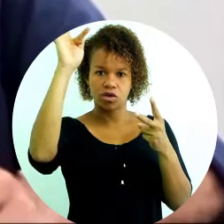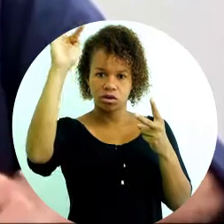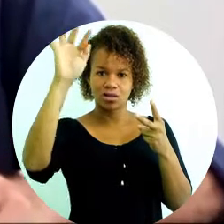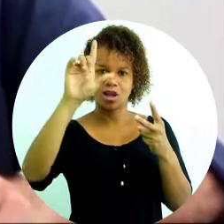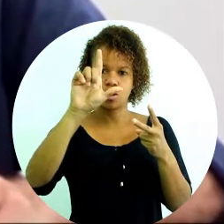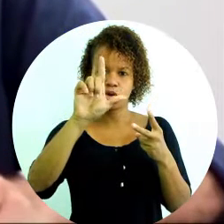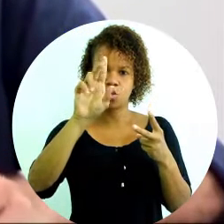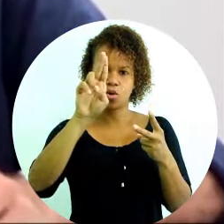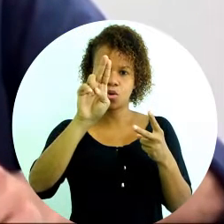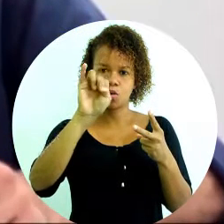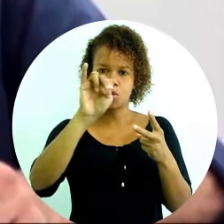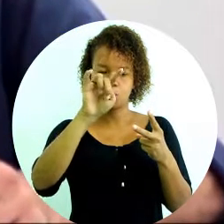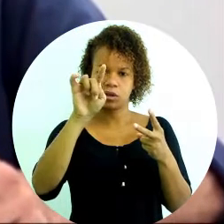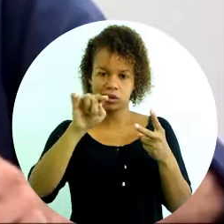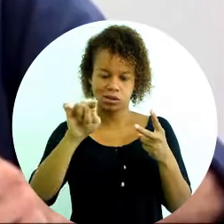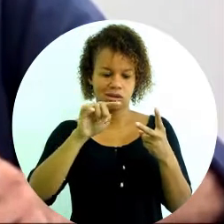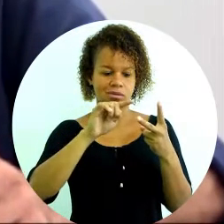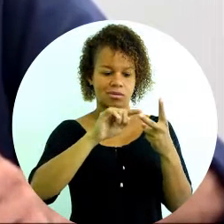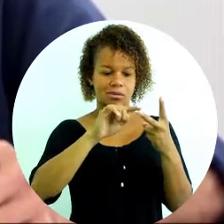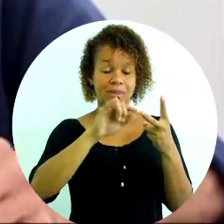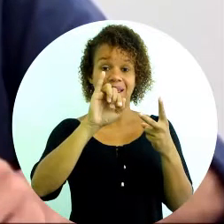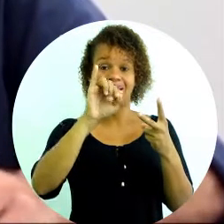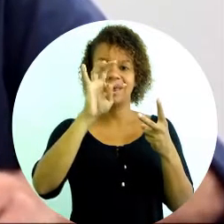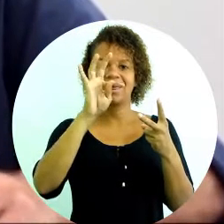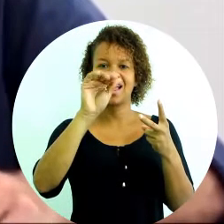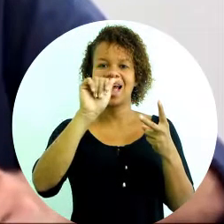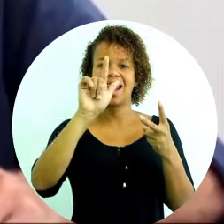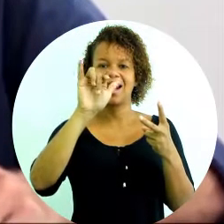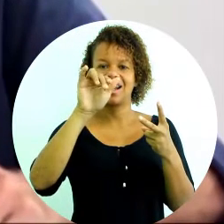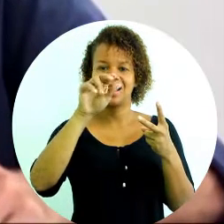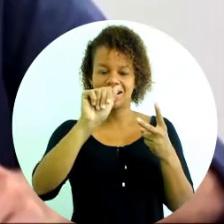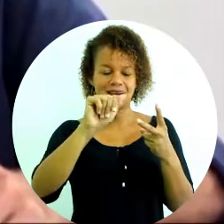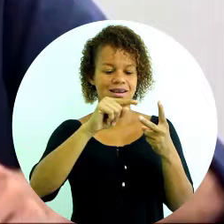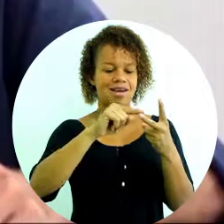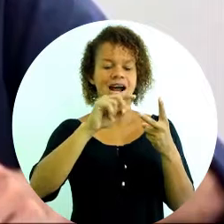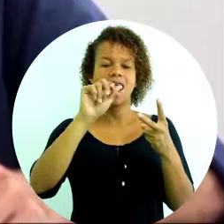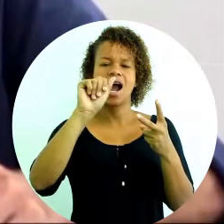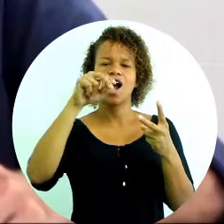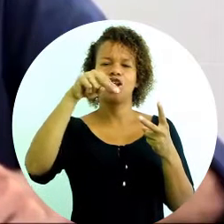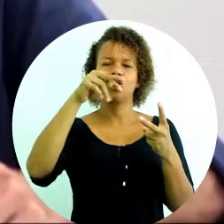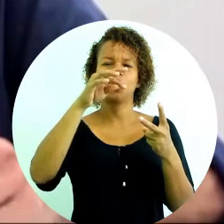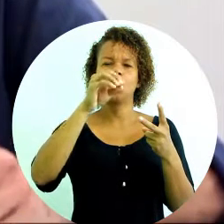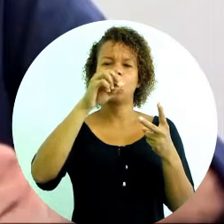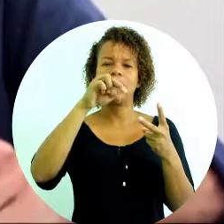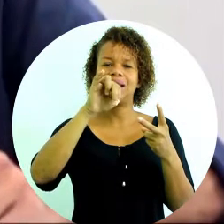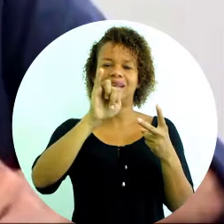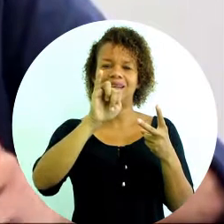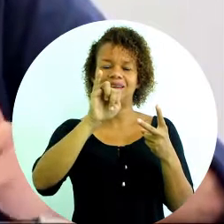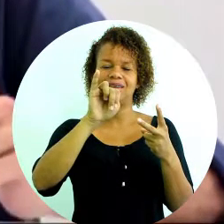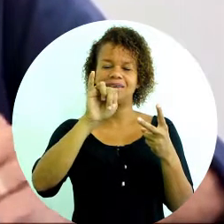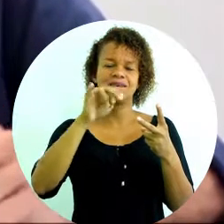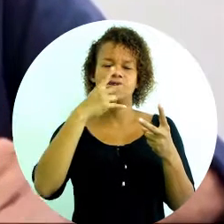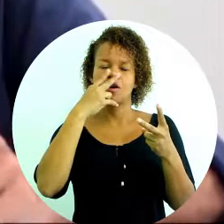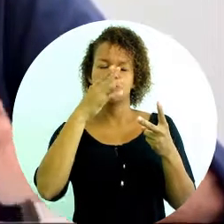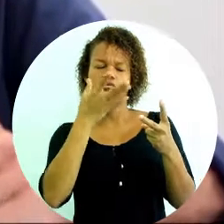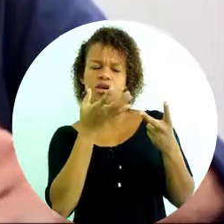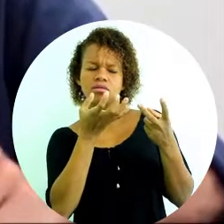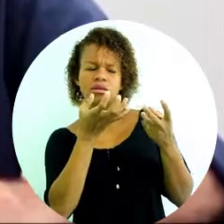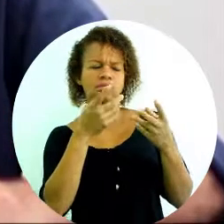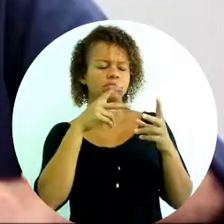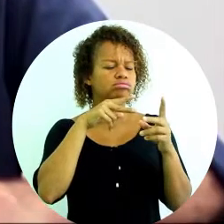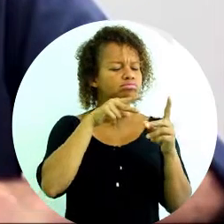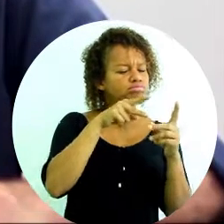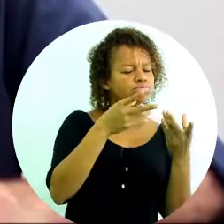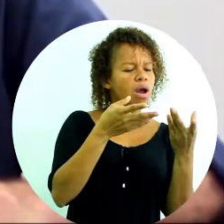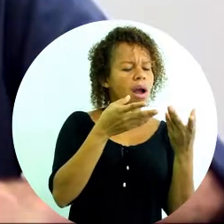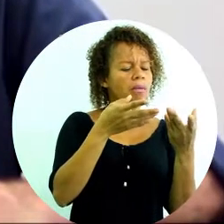o francês Louis Althusser e o italiano Antonio Gramsci, que irão fazer abordagens